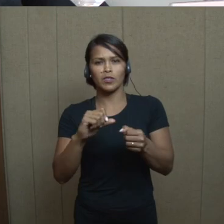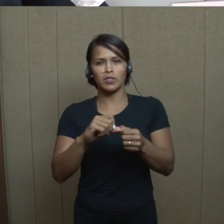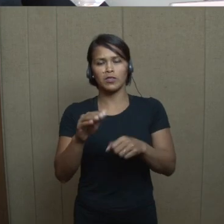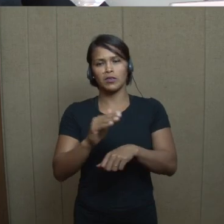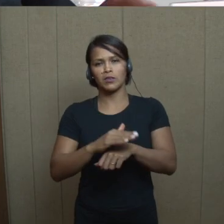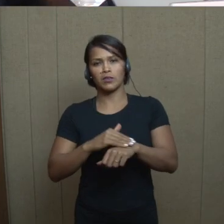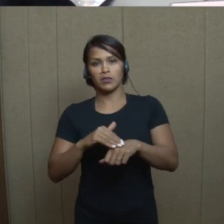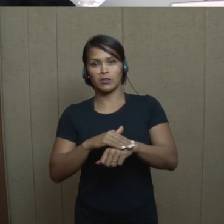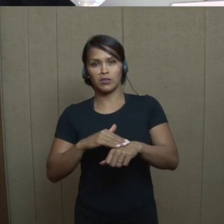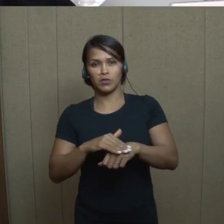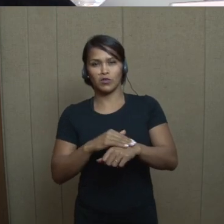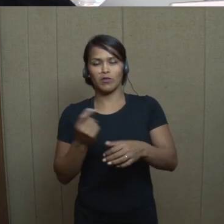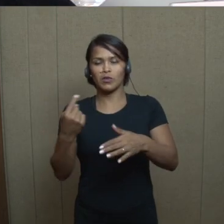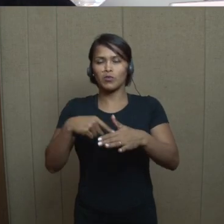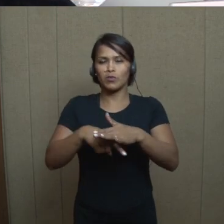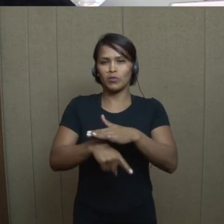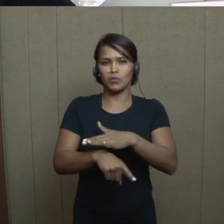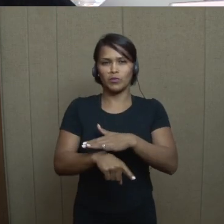mais profunda.